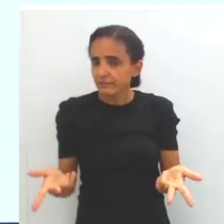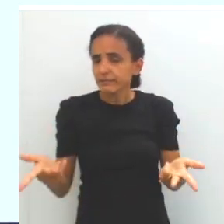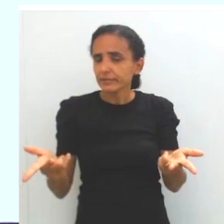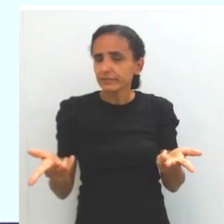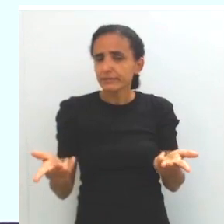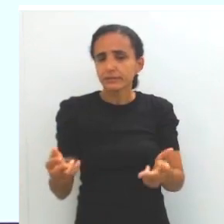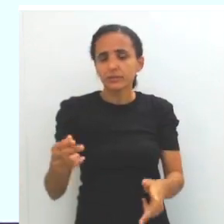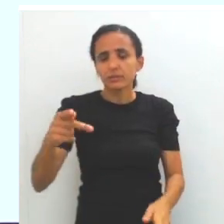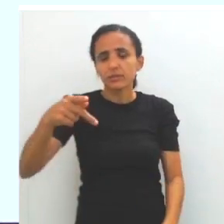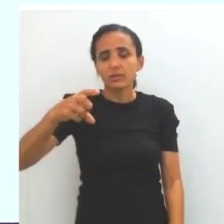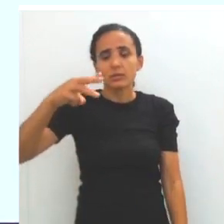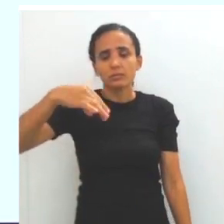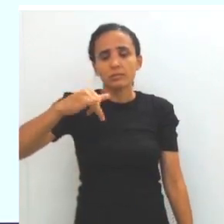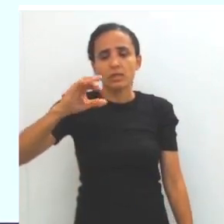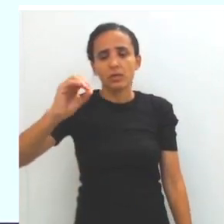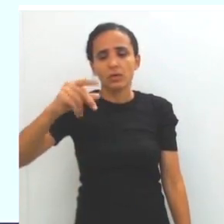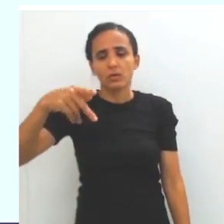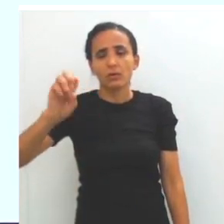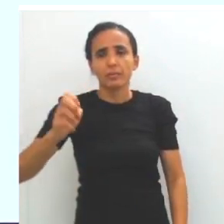Lembra? Divergente,